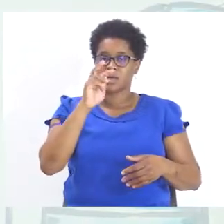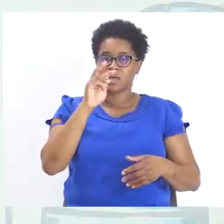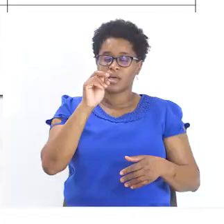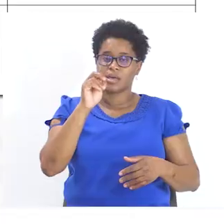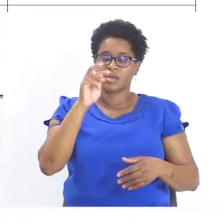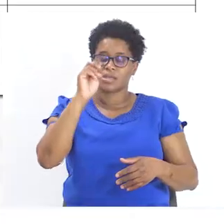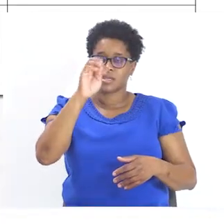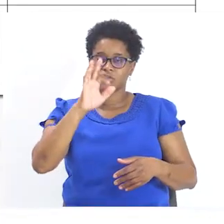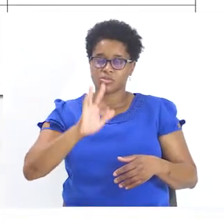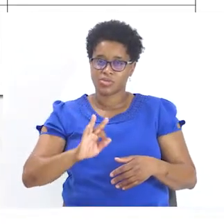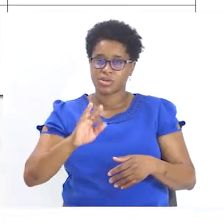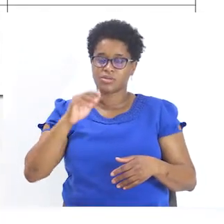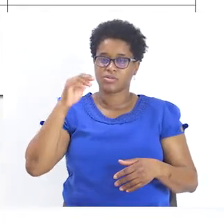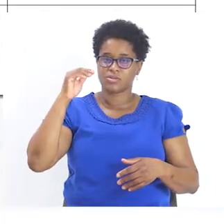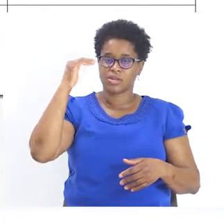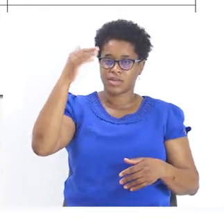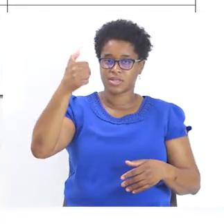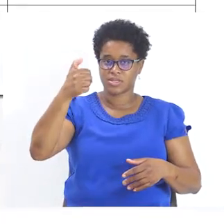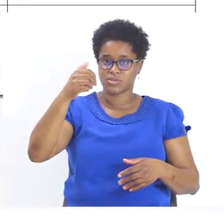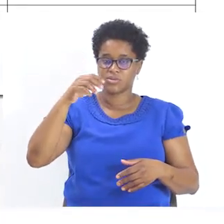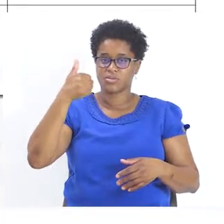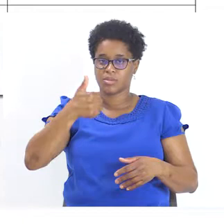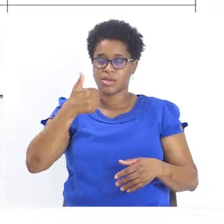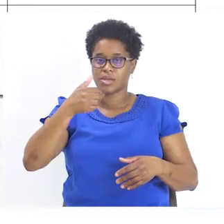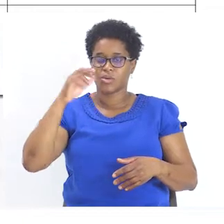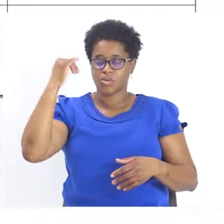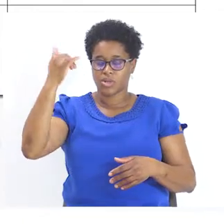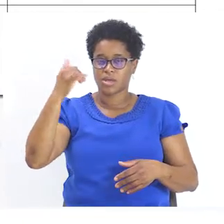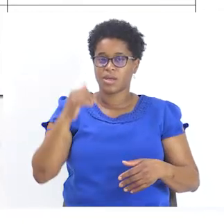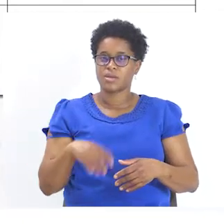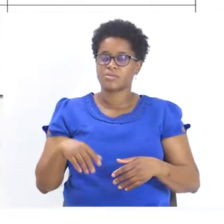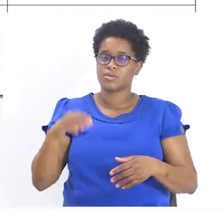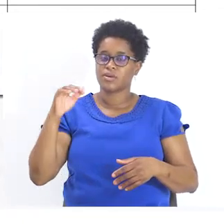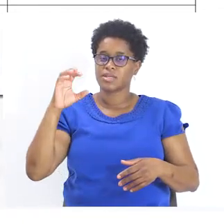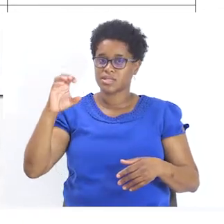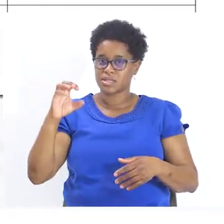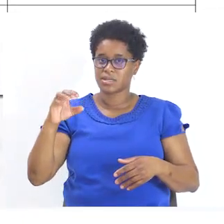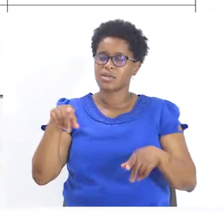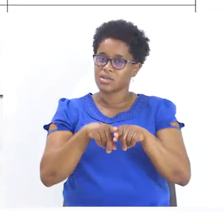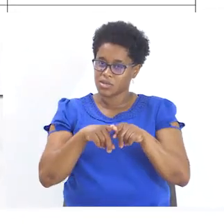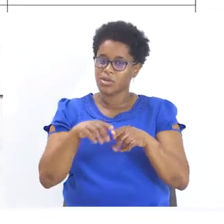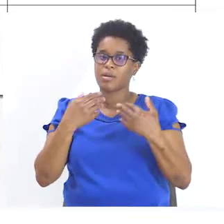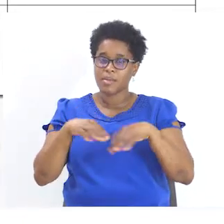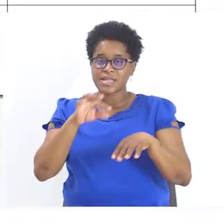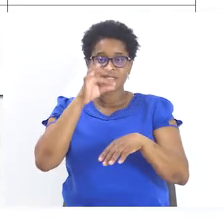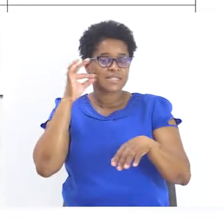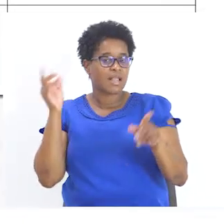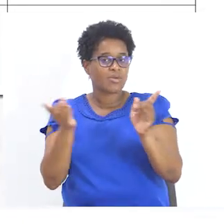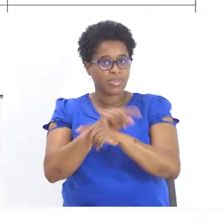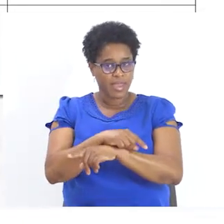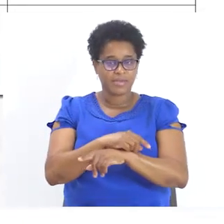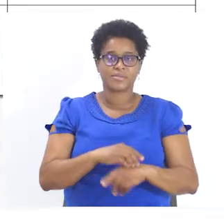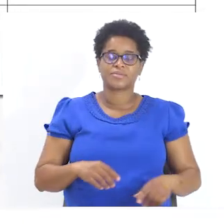C. É o mesmo monômio, só de sinal contrário. Muito bem, vamos